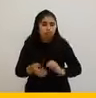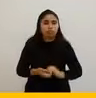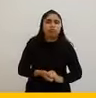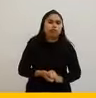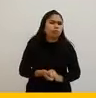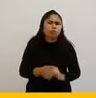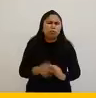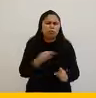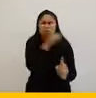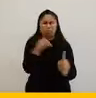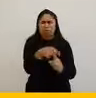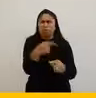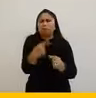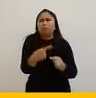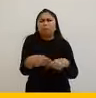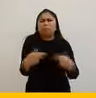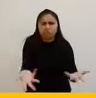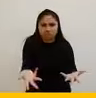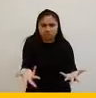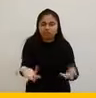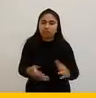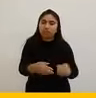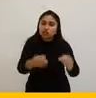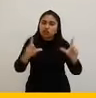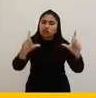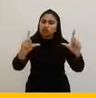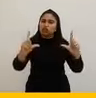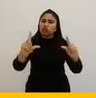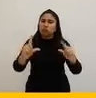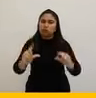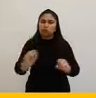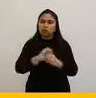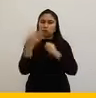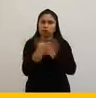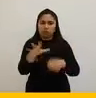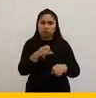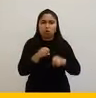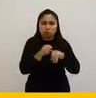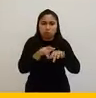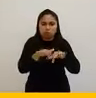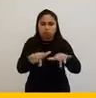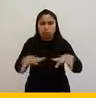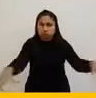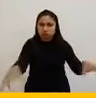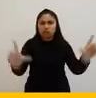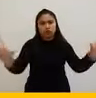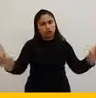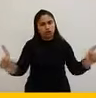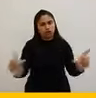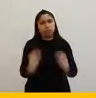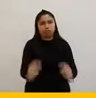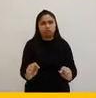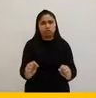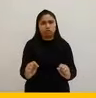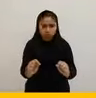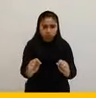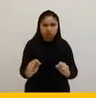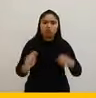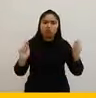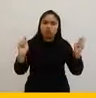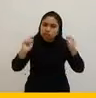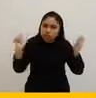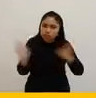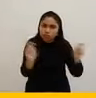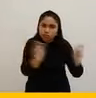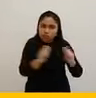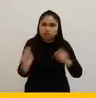é o objetivo de tudo isso? Reduzir a velocidade de transmissão do coronavírus para adequar a oferta